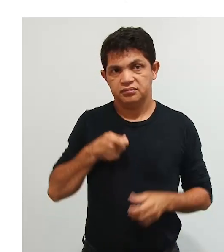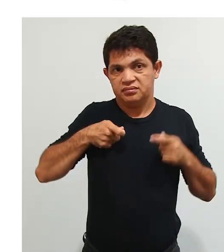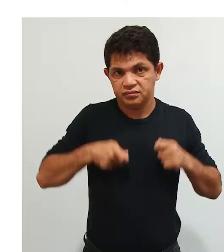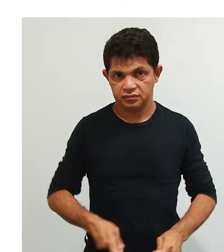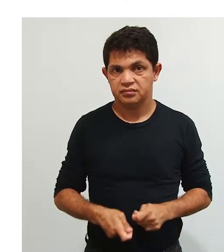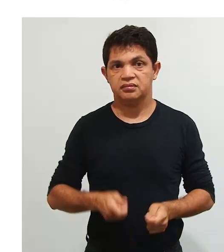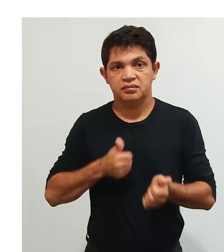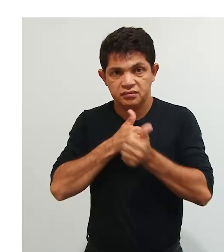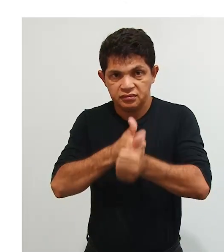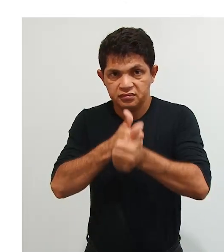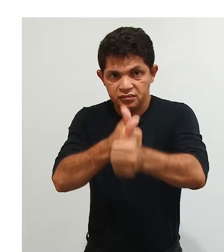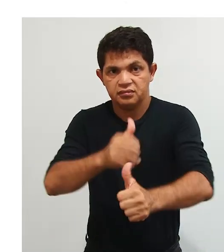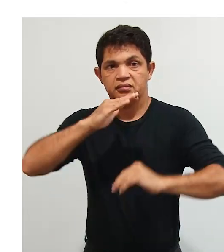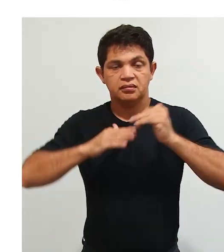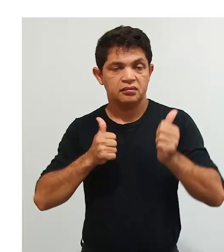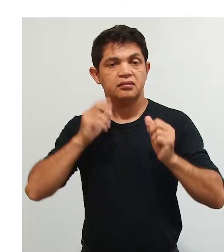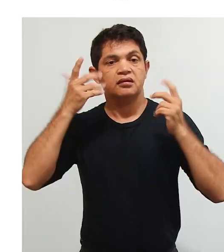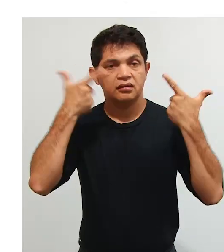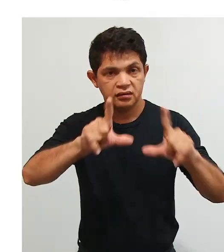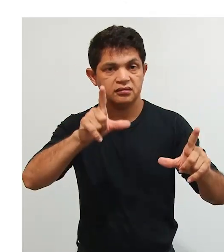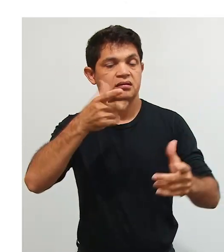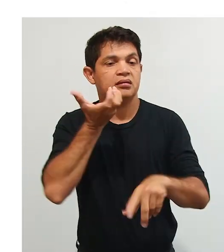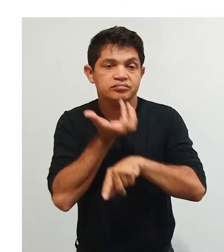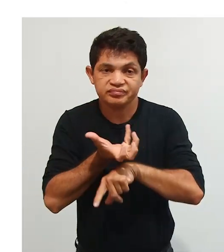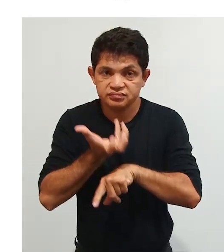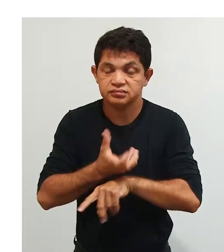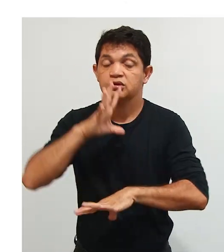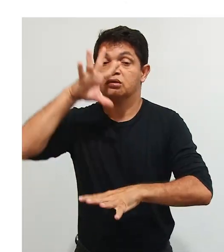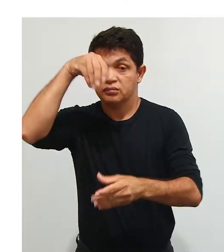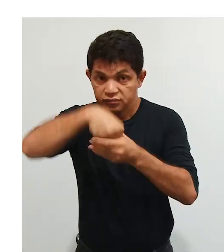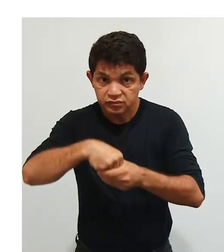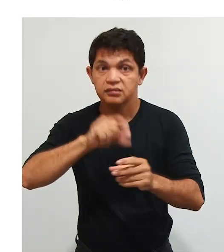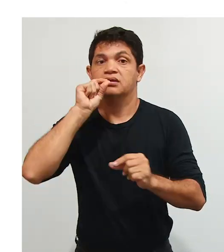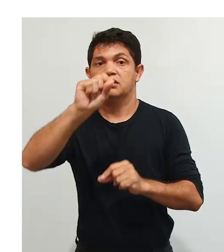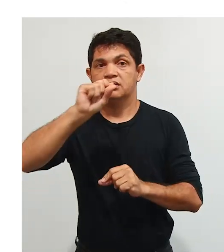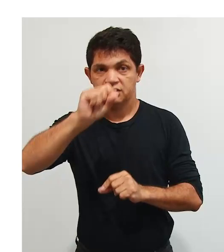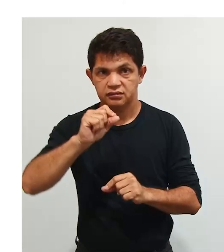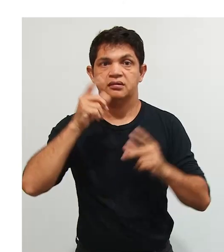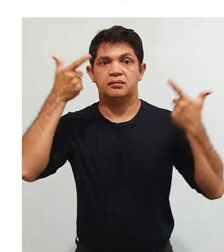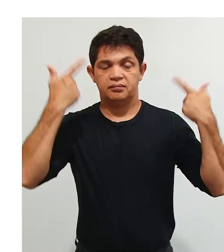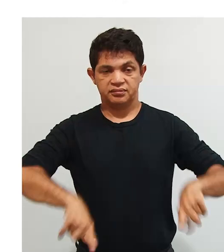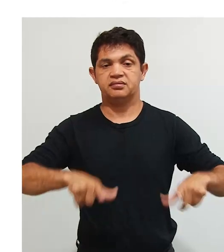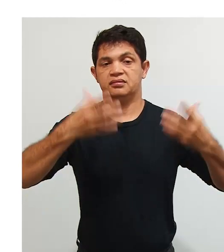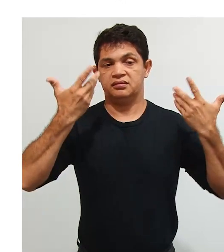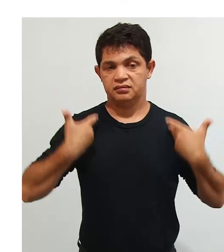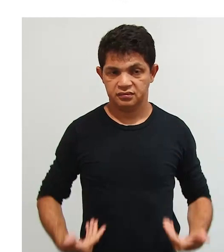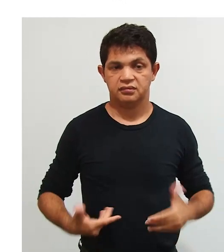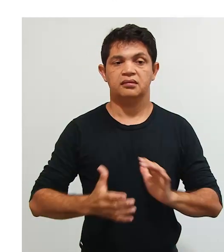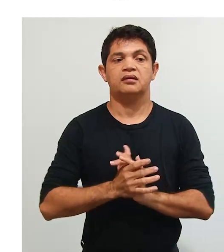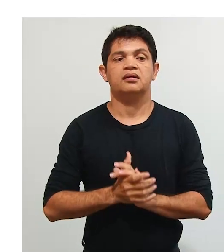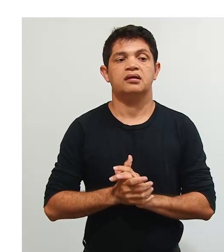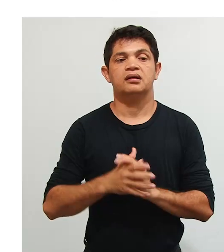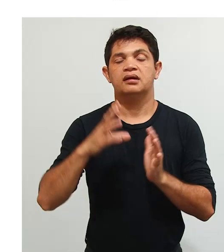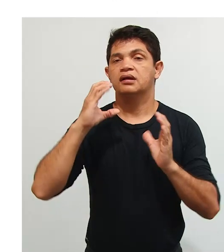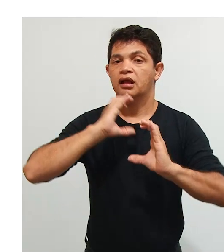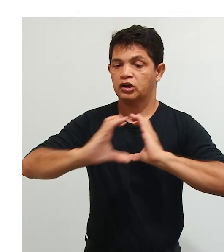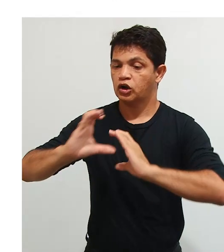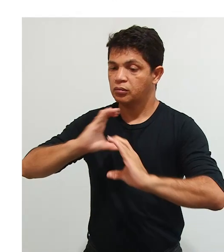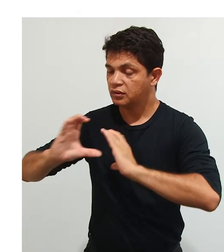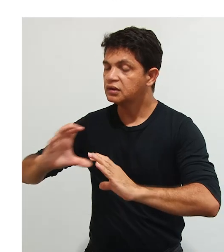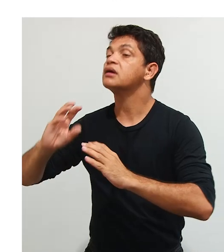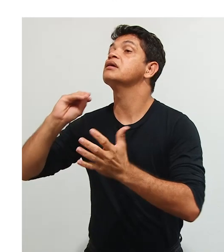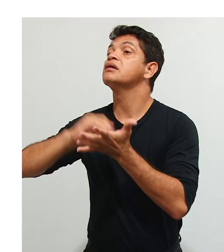elas podem levar, inclusive, a punições disciplinares e até mesmo demissão.